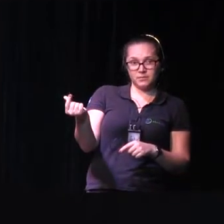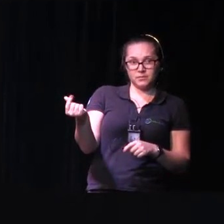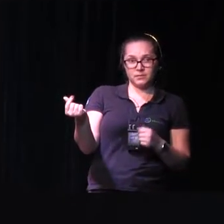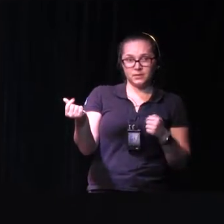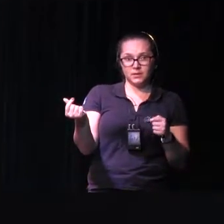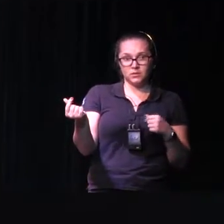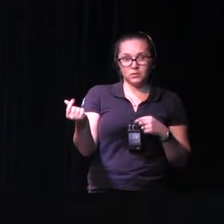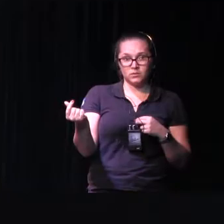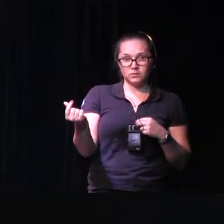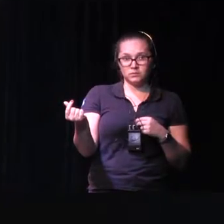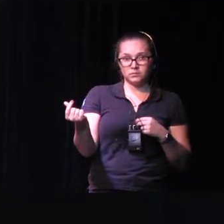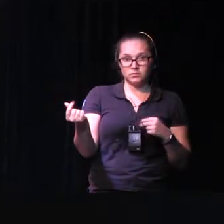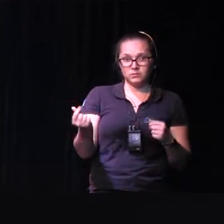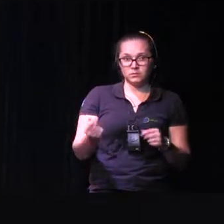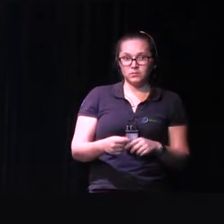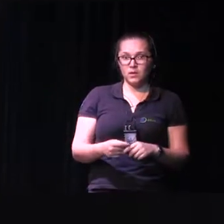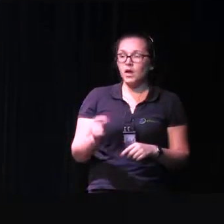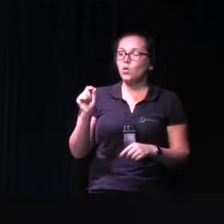Porque um orçamento